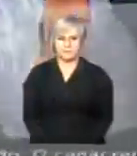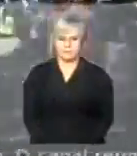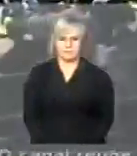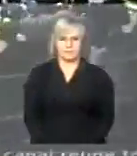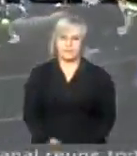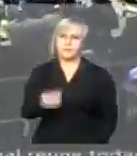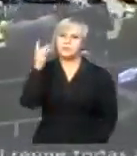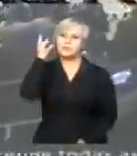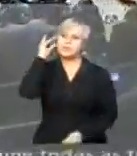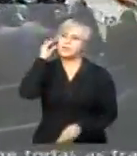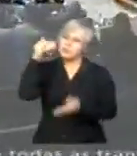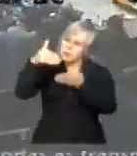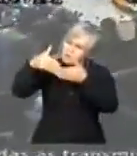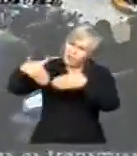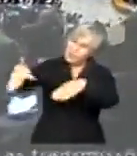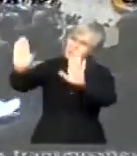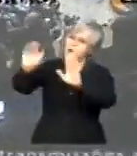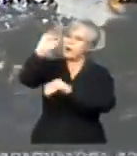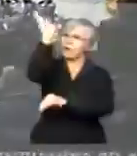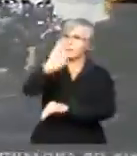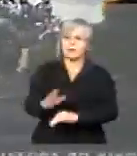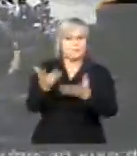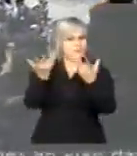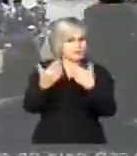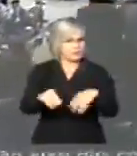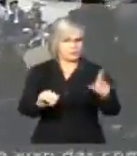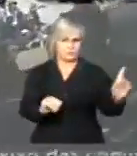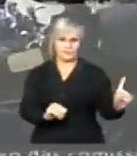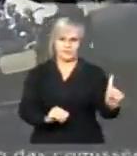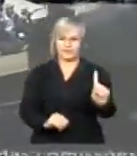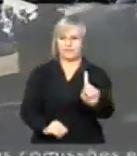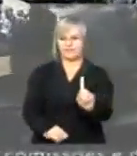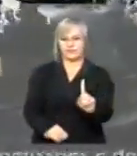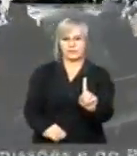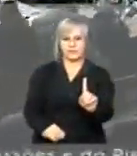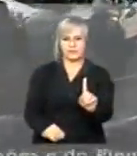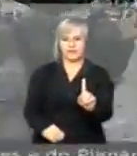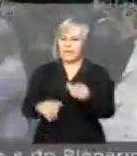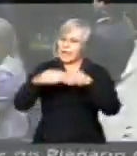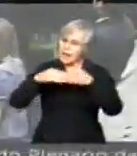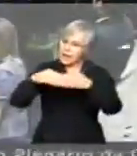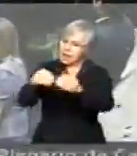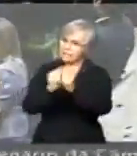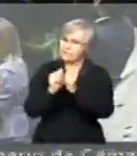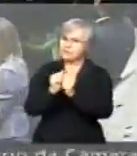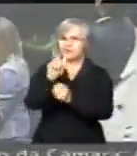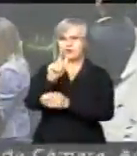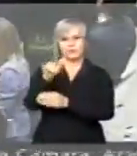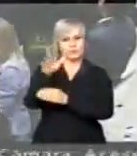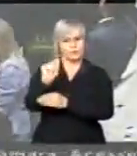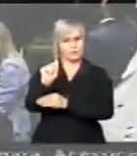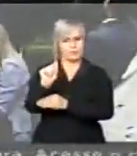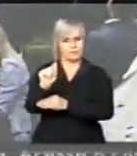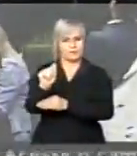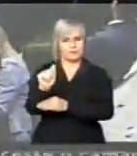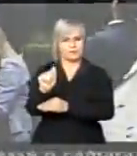Dilma vai embora que o Brasil não quer você. E leve o Lula